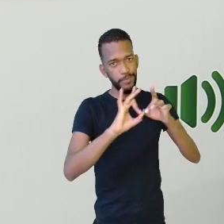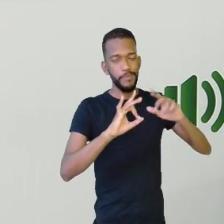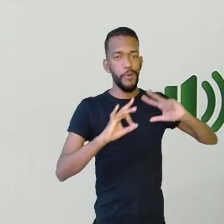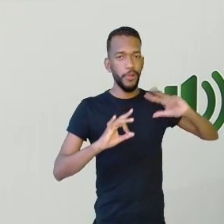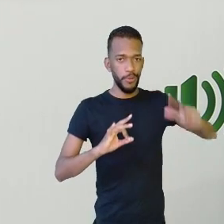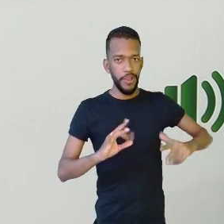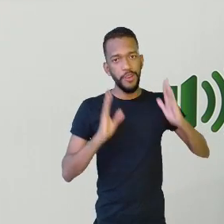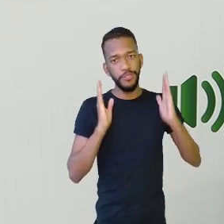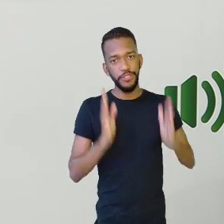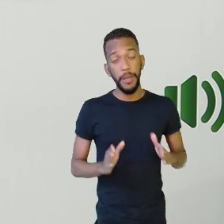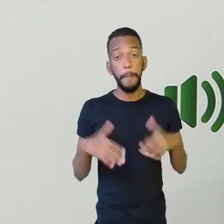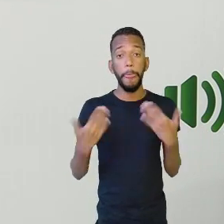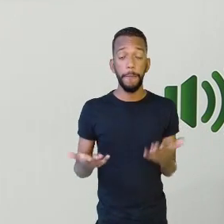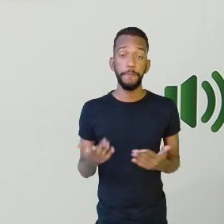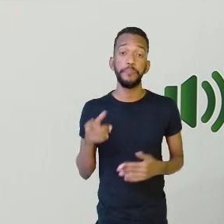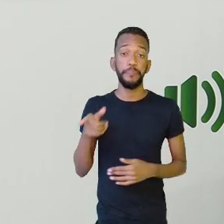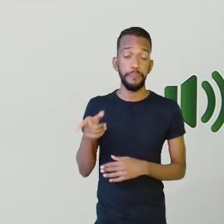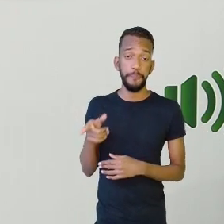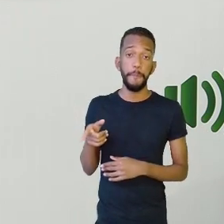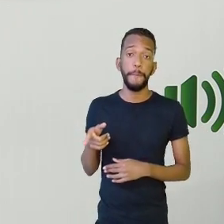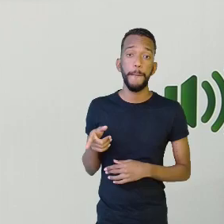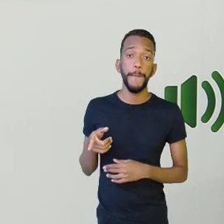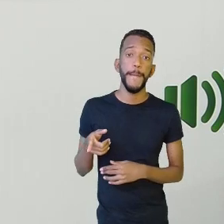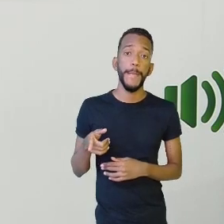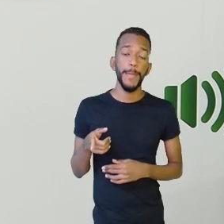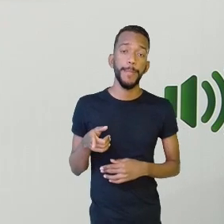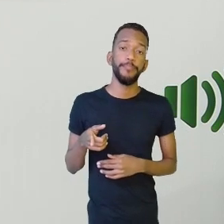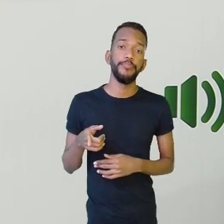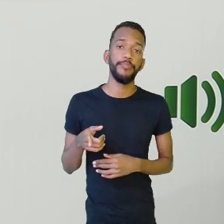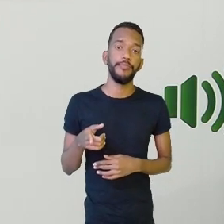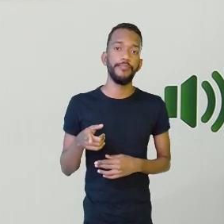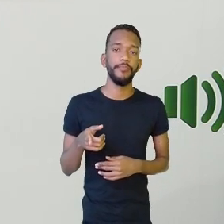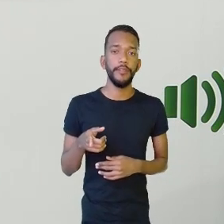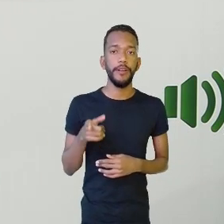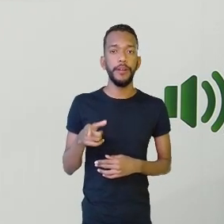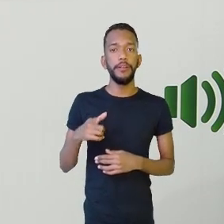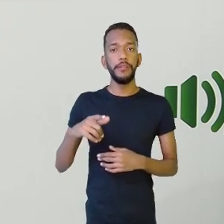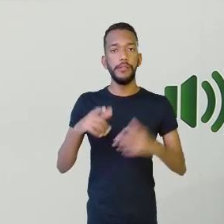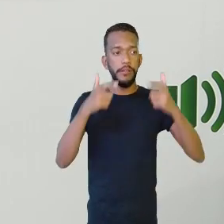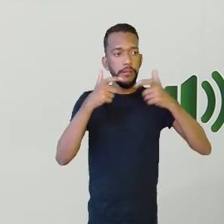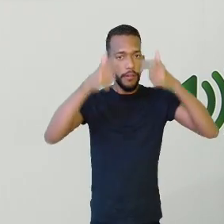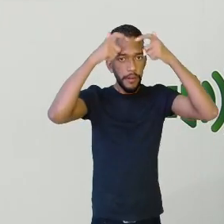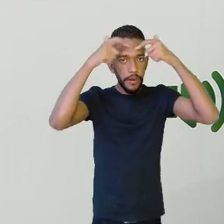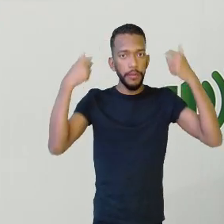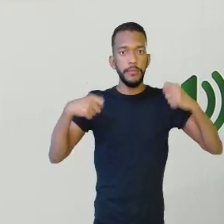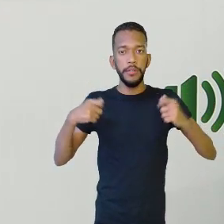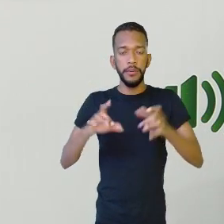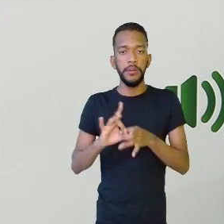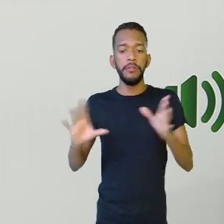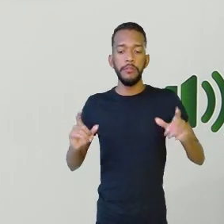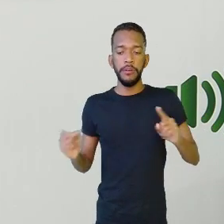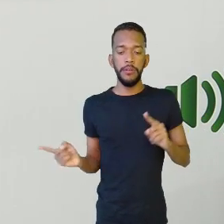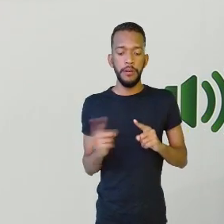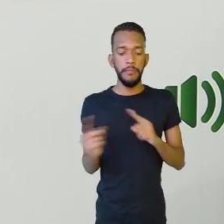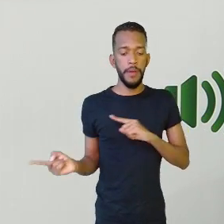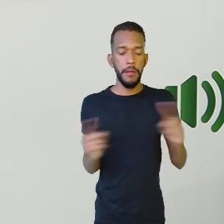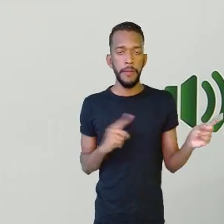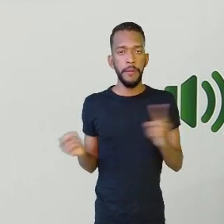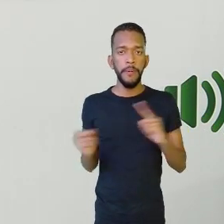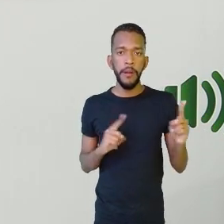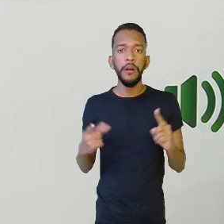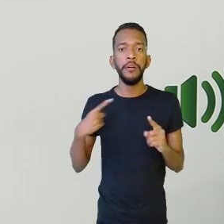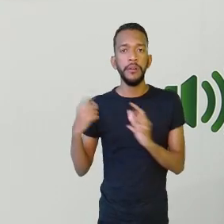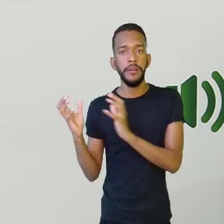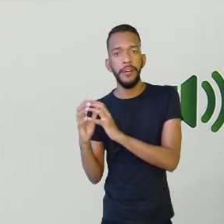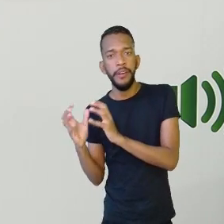Portugal, né, precisava que ele autorizasse essa passagem, essa independência, vamos dizer assim, econômica,